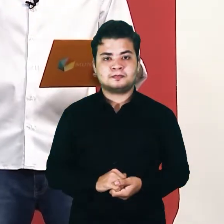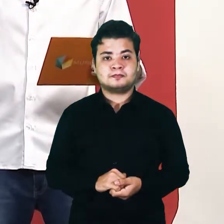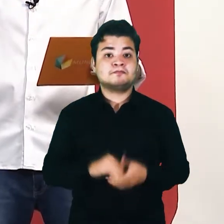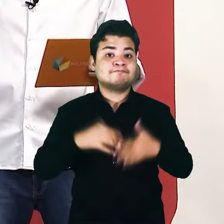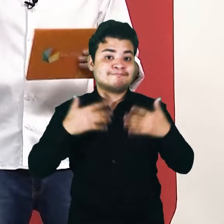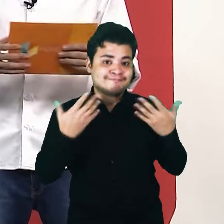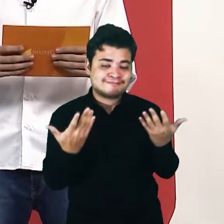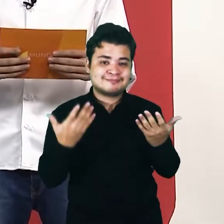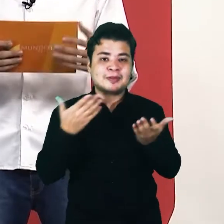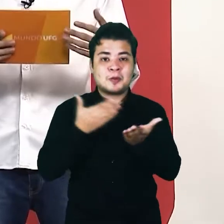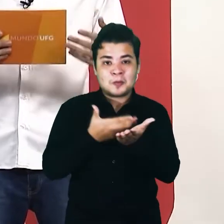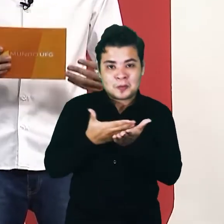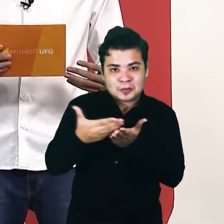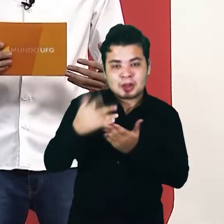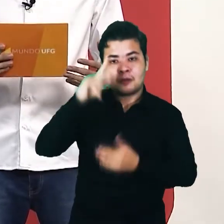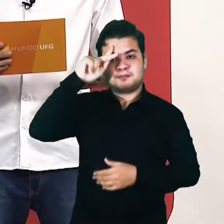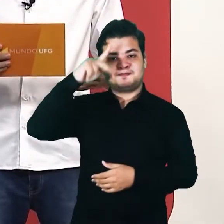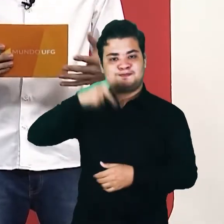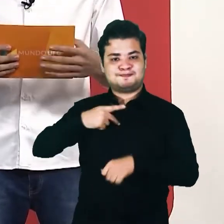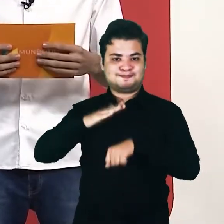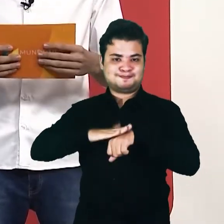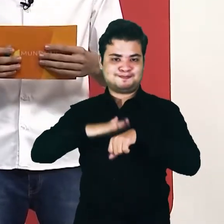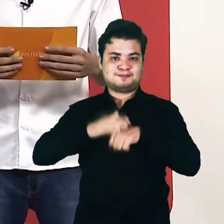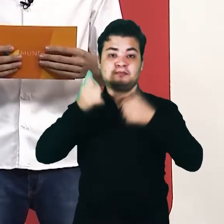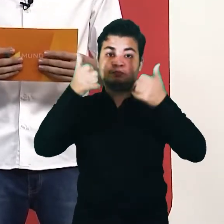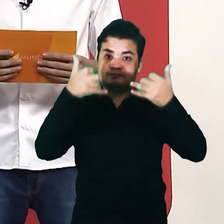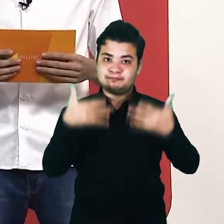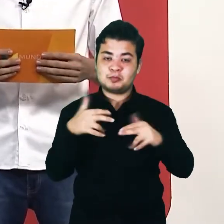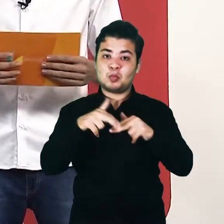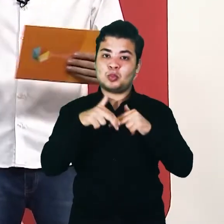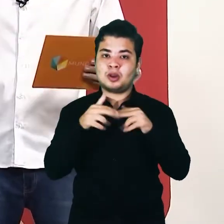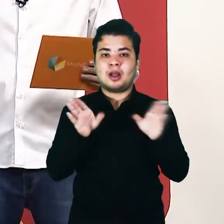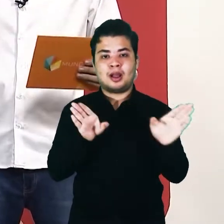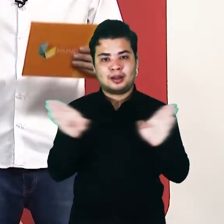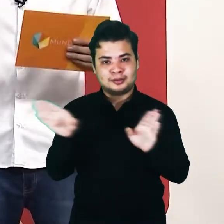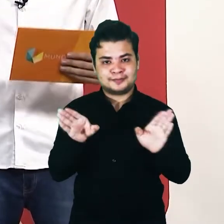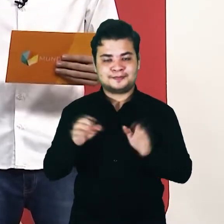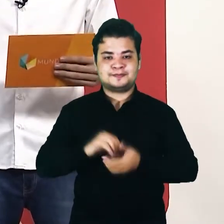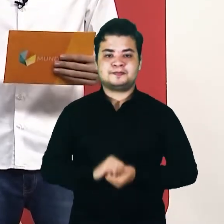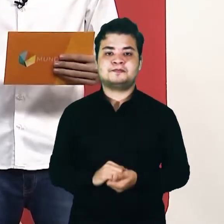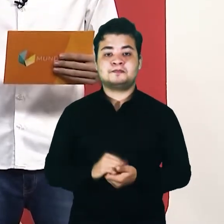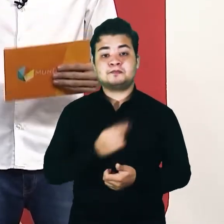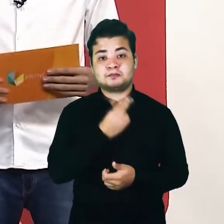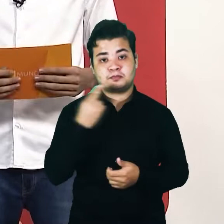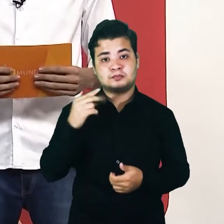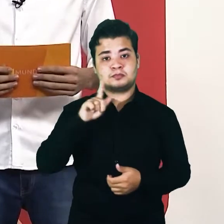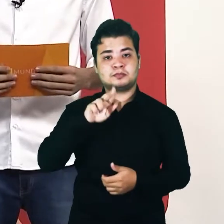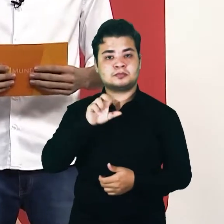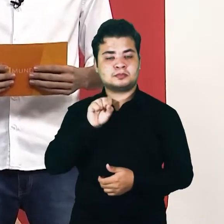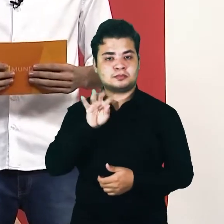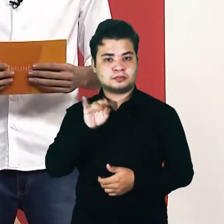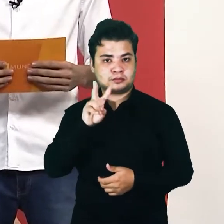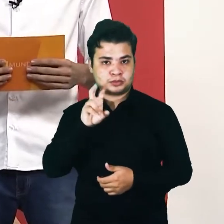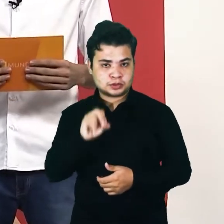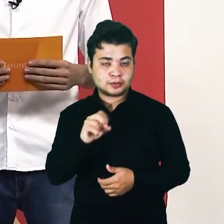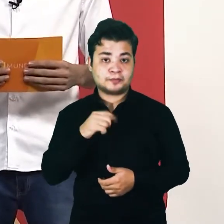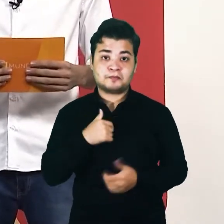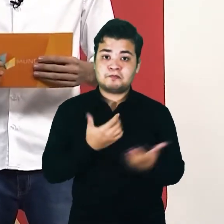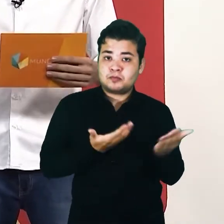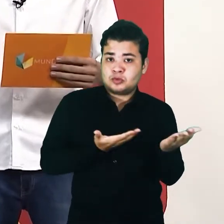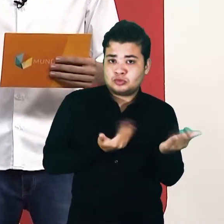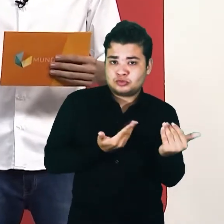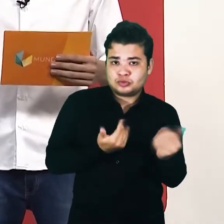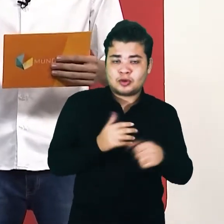Bom, eu inicio com a minha autodescrição em nome da acessibilidade. Eu sou Gustavo Soares, eu sou um jovem de pele